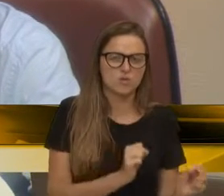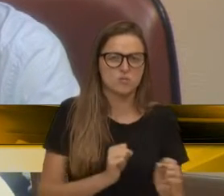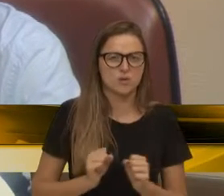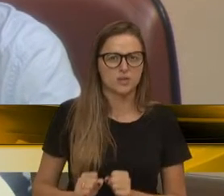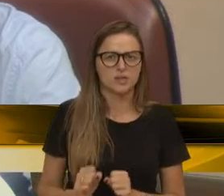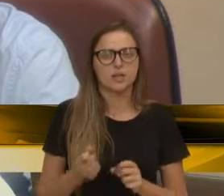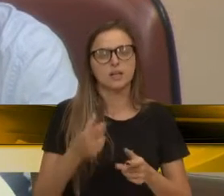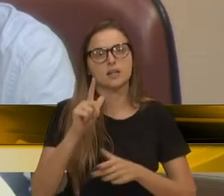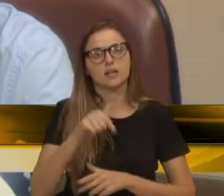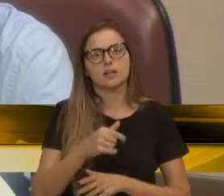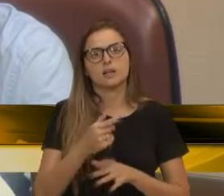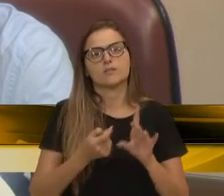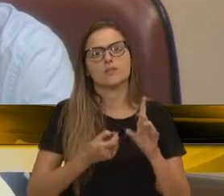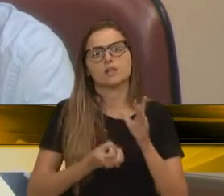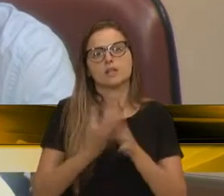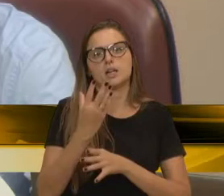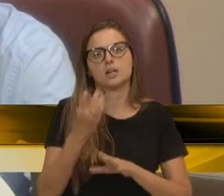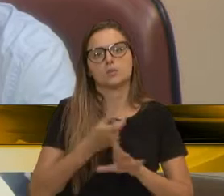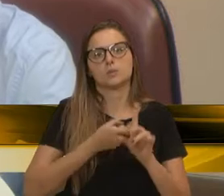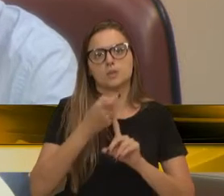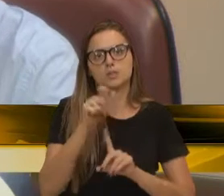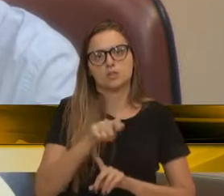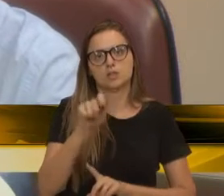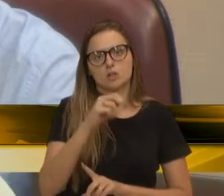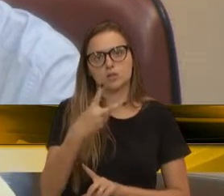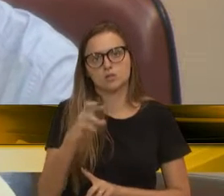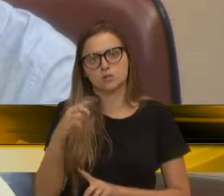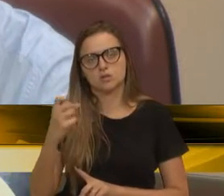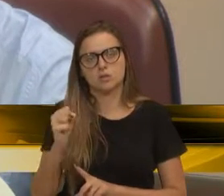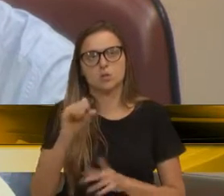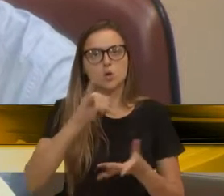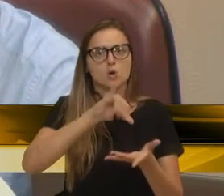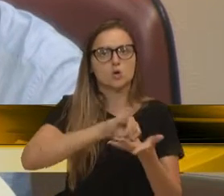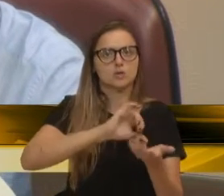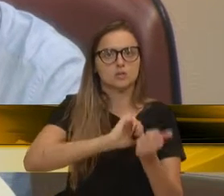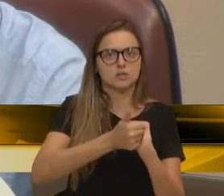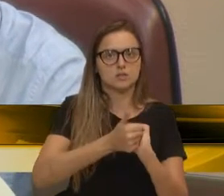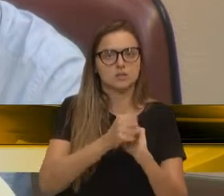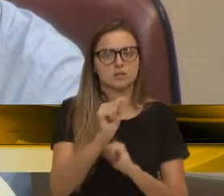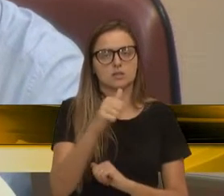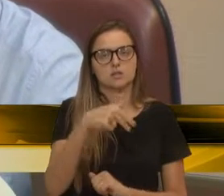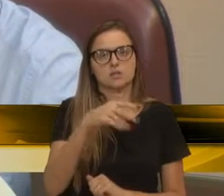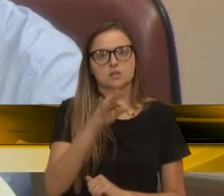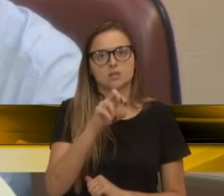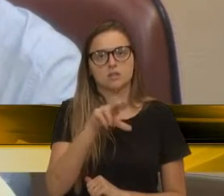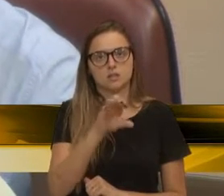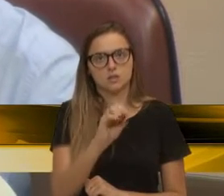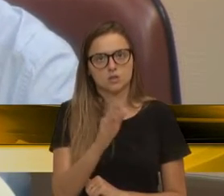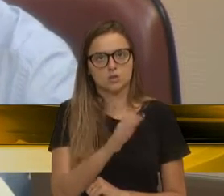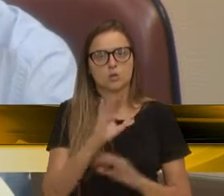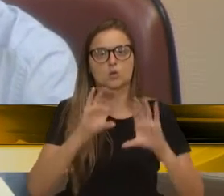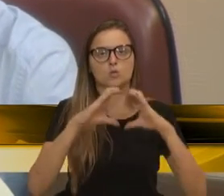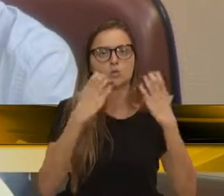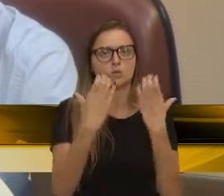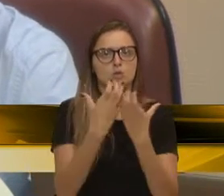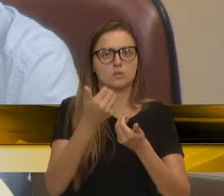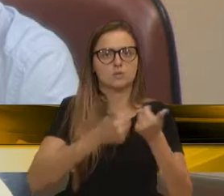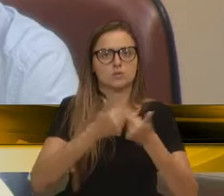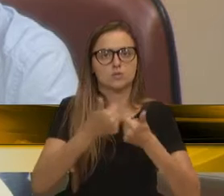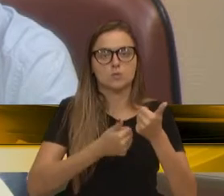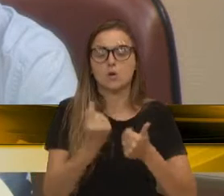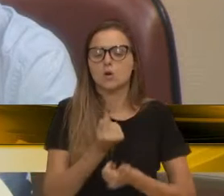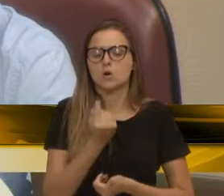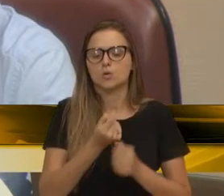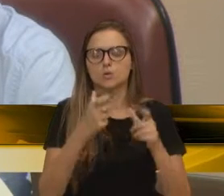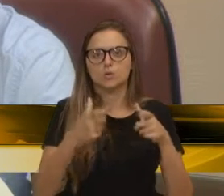editado no mês de agosto e 2018 estabelecendo centro esportivo municipal antónio barros filho o estádio municipal como não